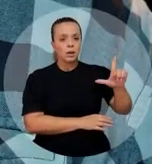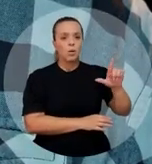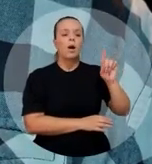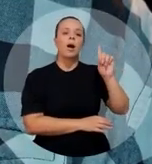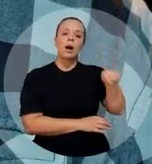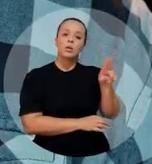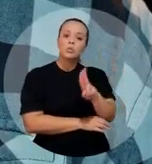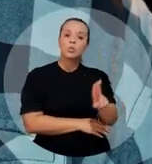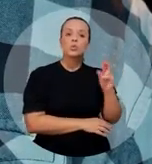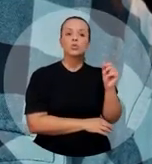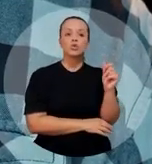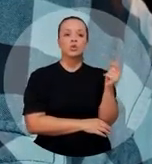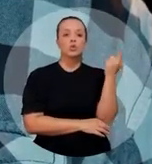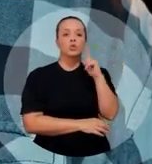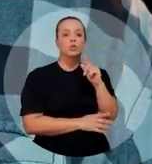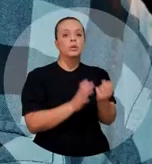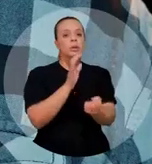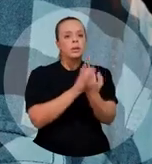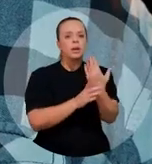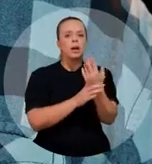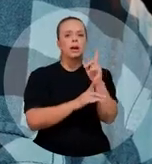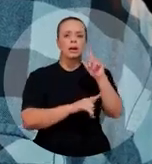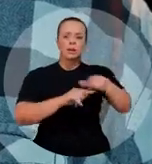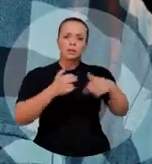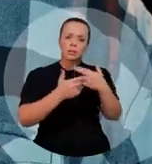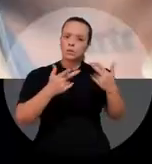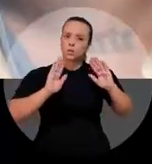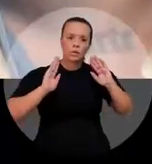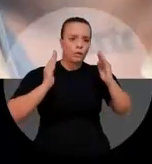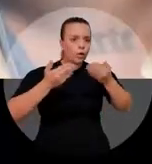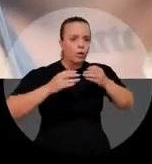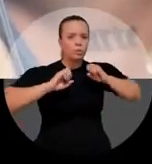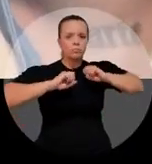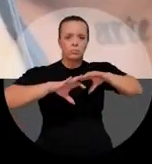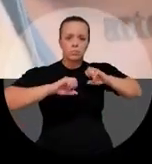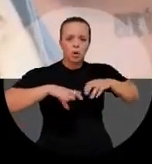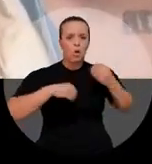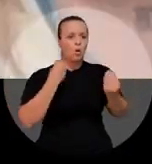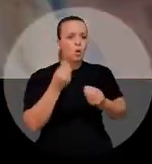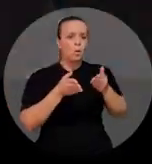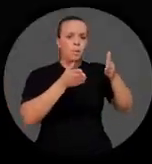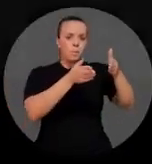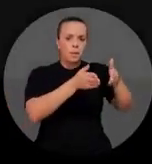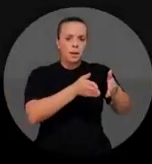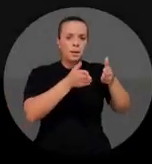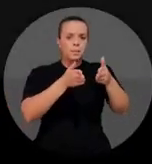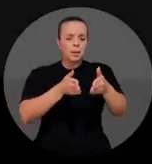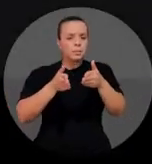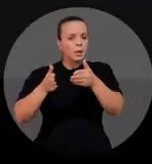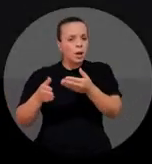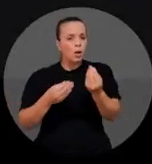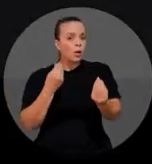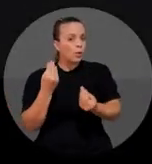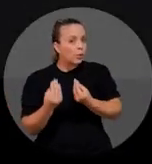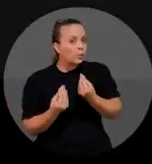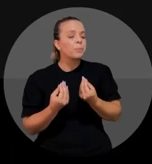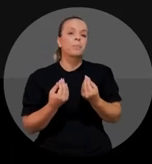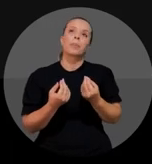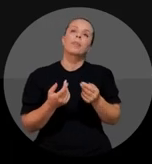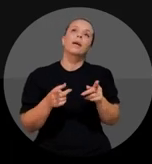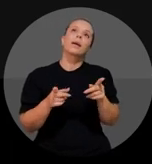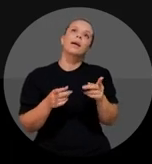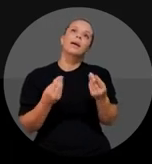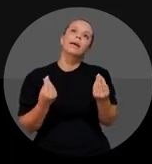E com ele a gente conseguiu produzir esse material que é basicamente educativo, né? Assim, um passo a passo de como fazer,